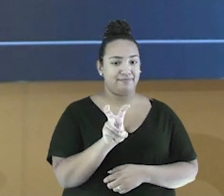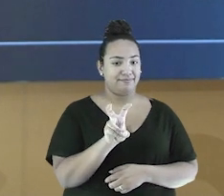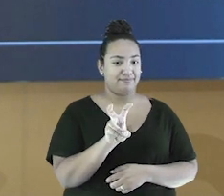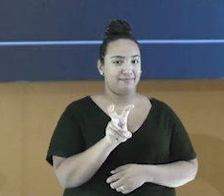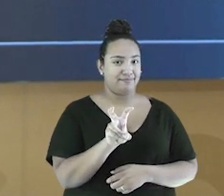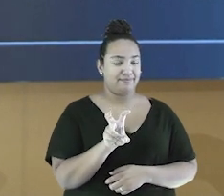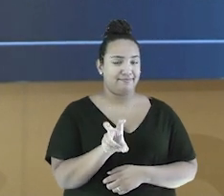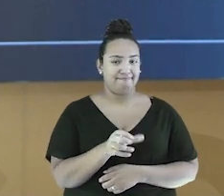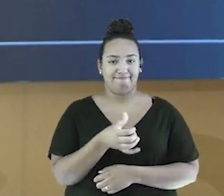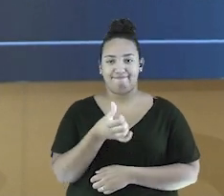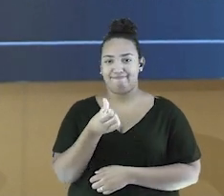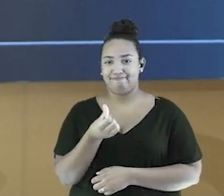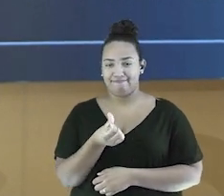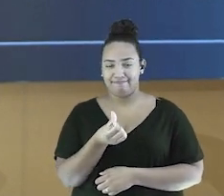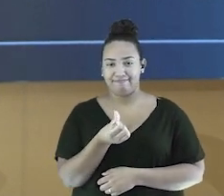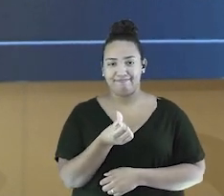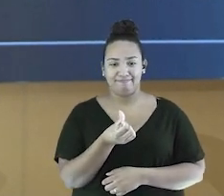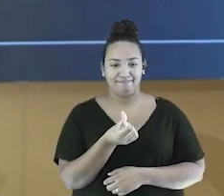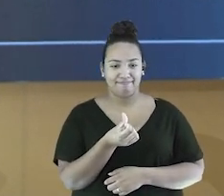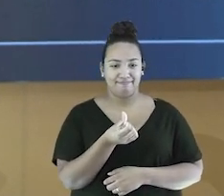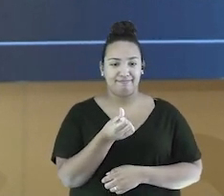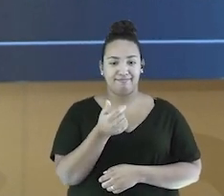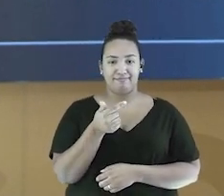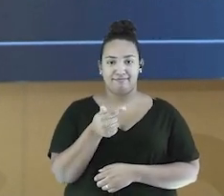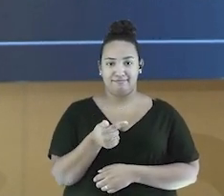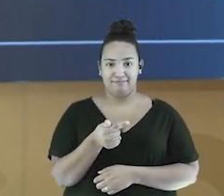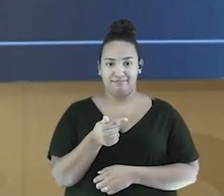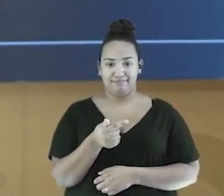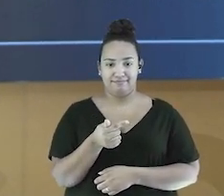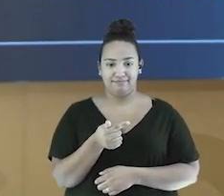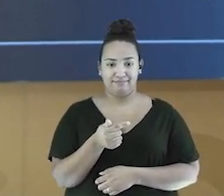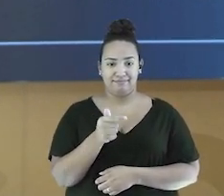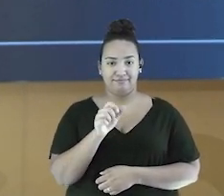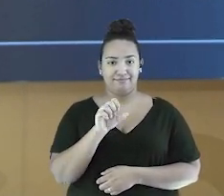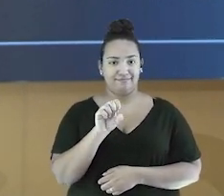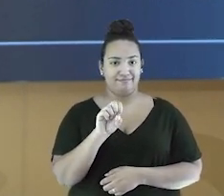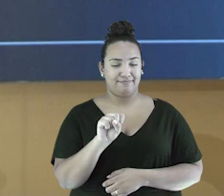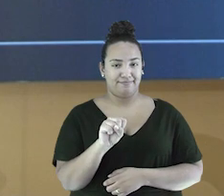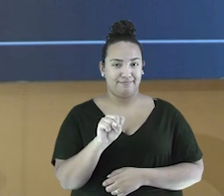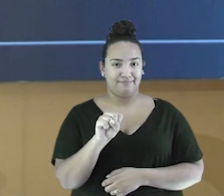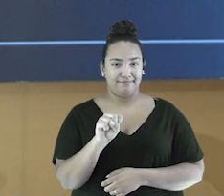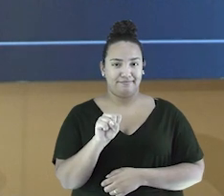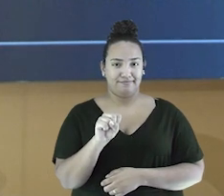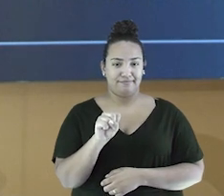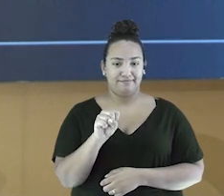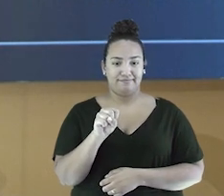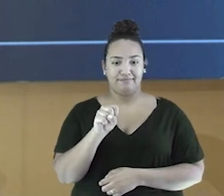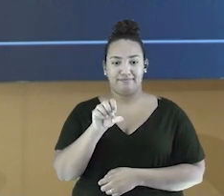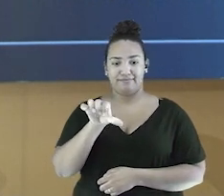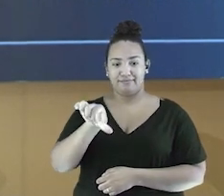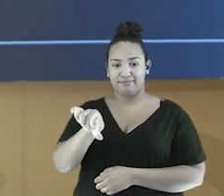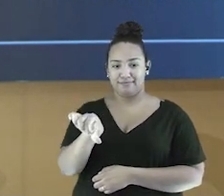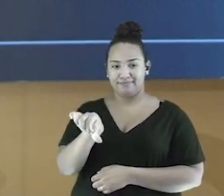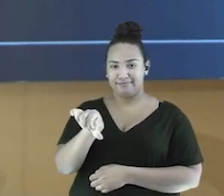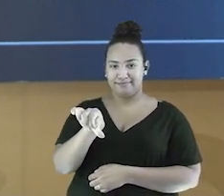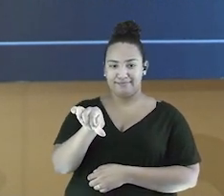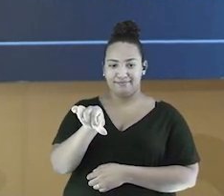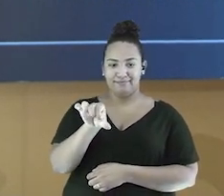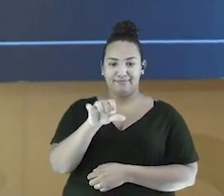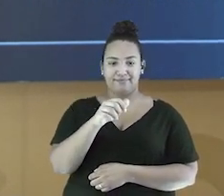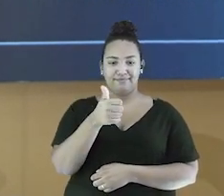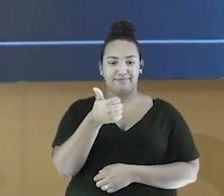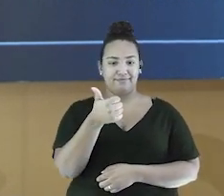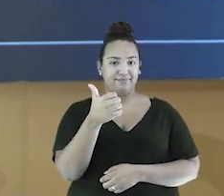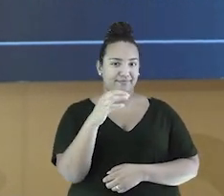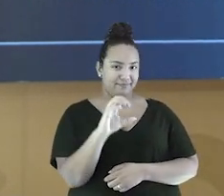é 5, é 6, é 7, é 8, é